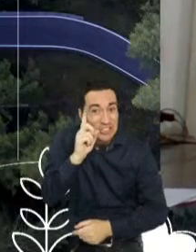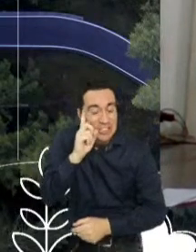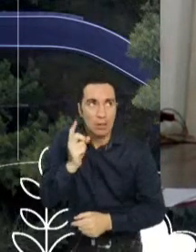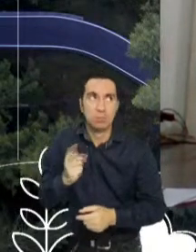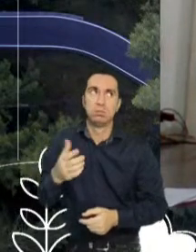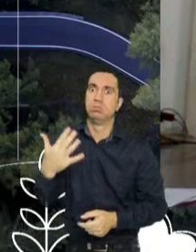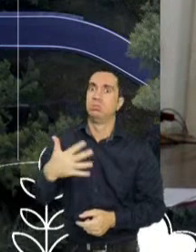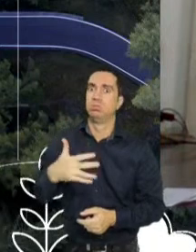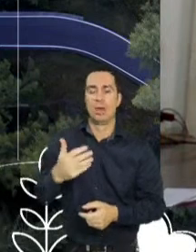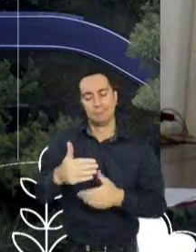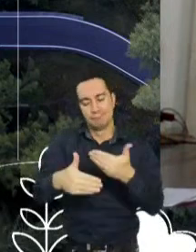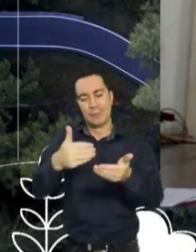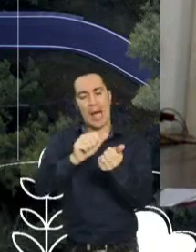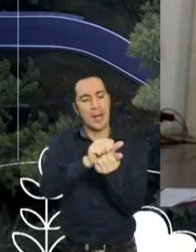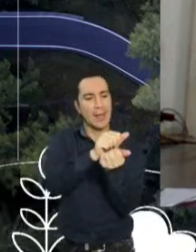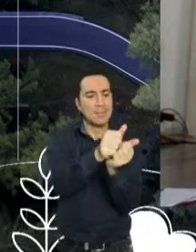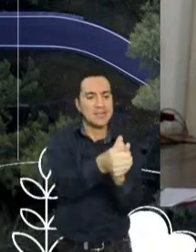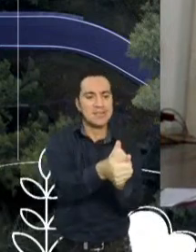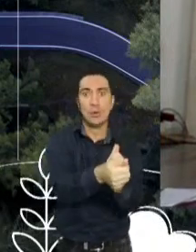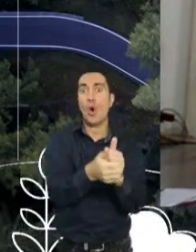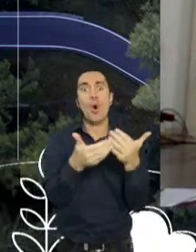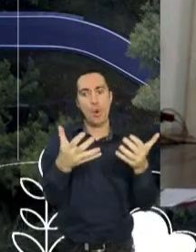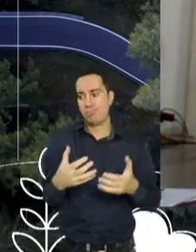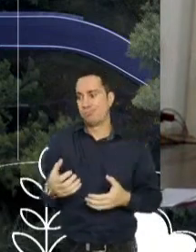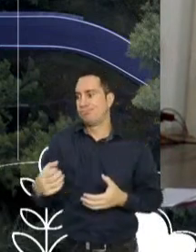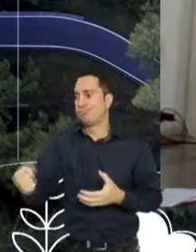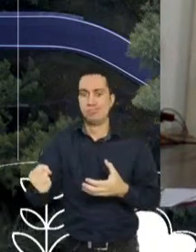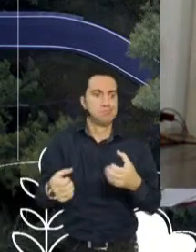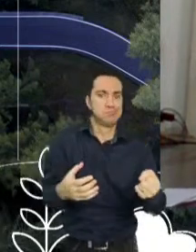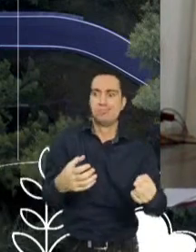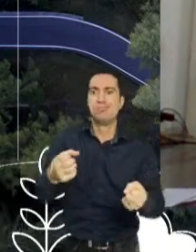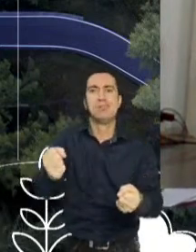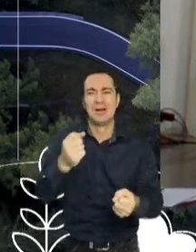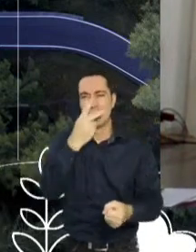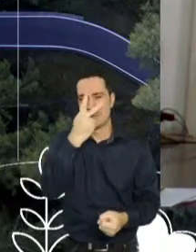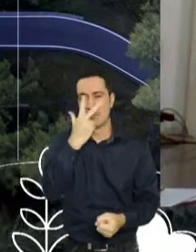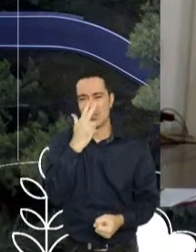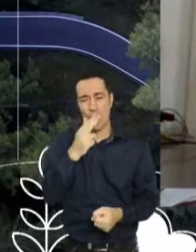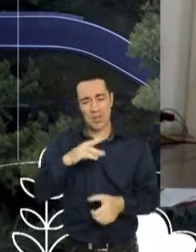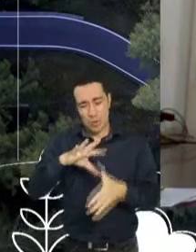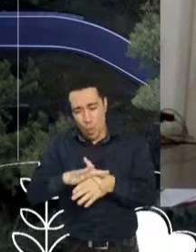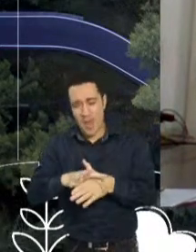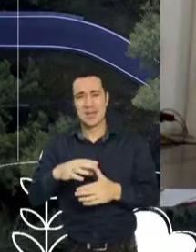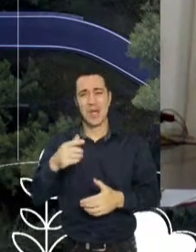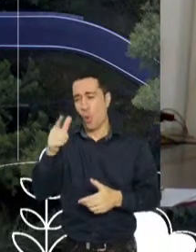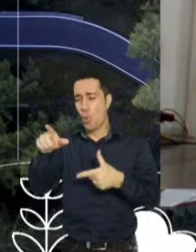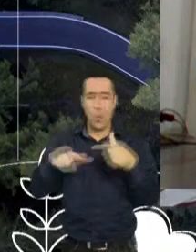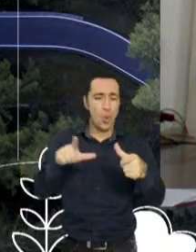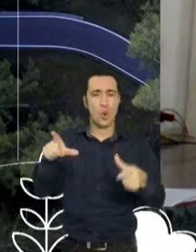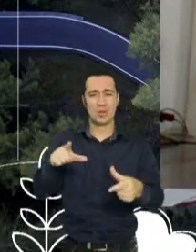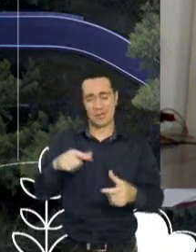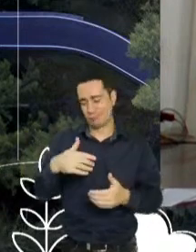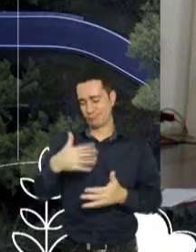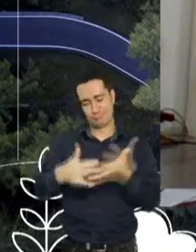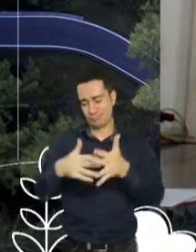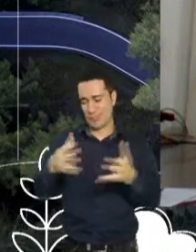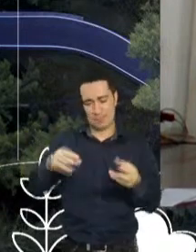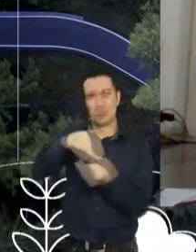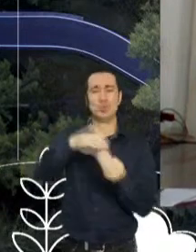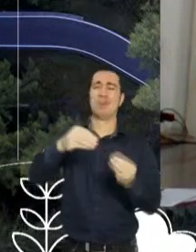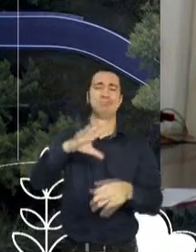se é adaptação, o chamado efeito colheita, aqueles vulneráveis quando entra a zona de calor morrem. E morrem do quê?